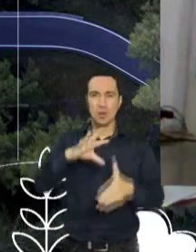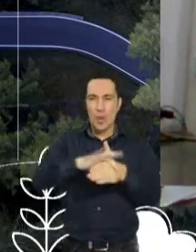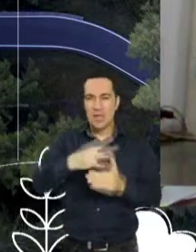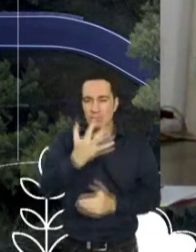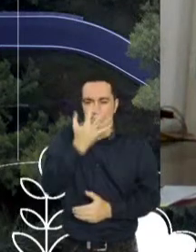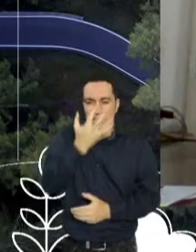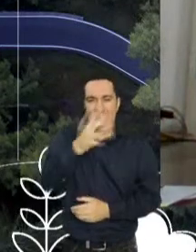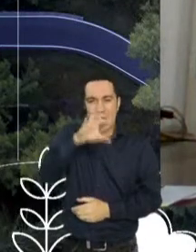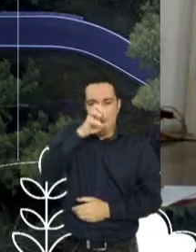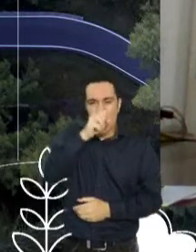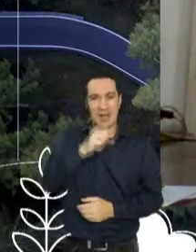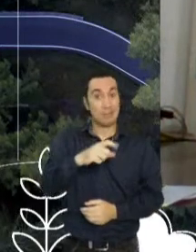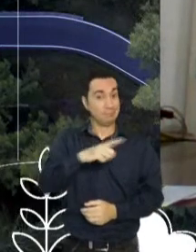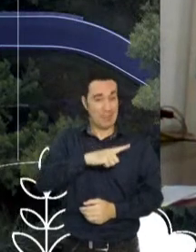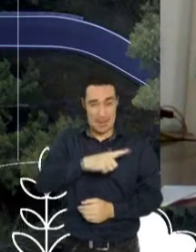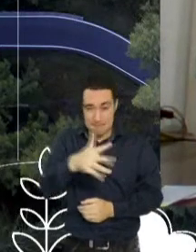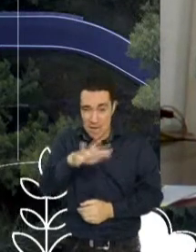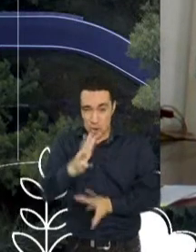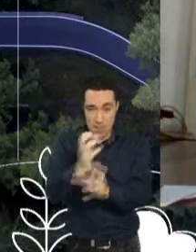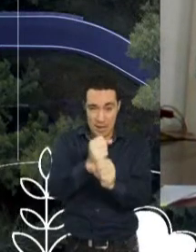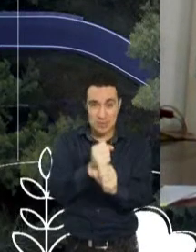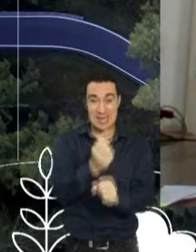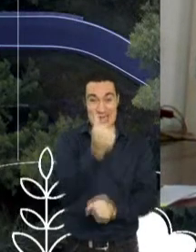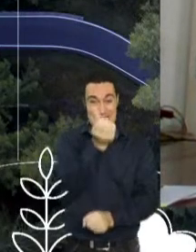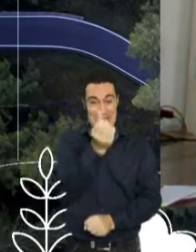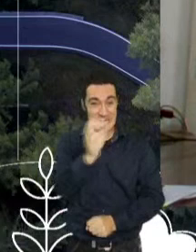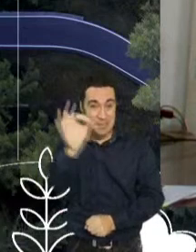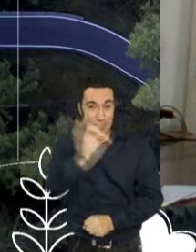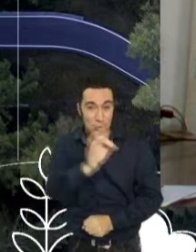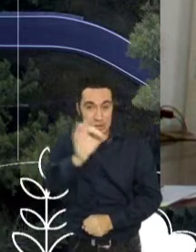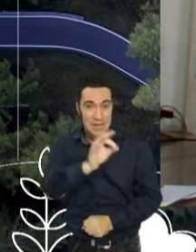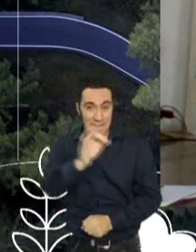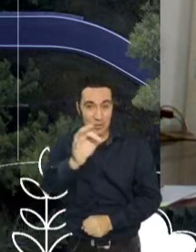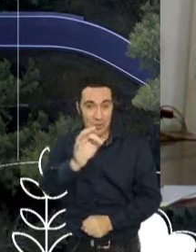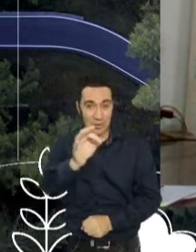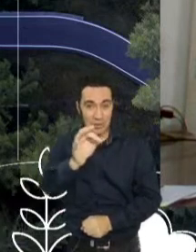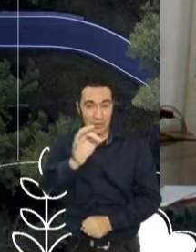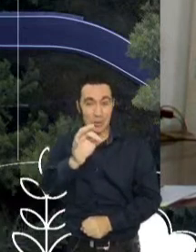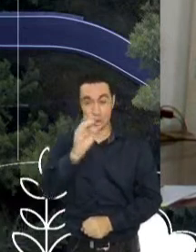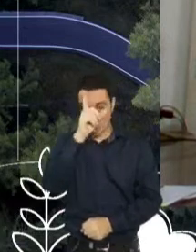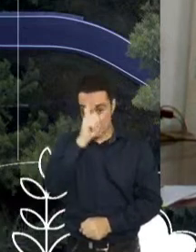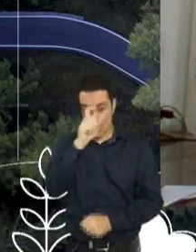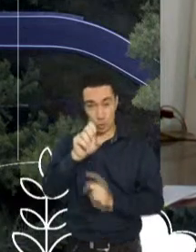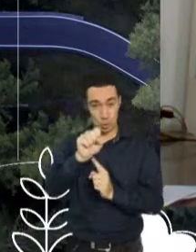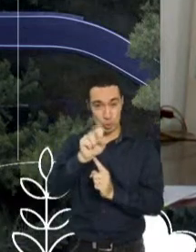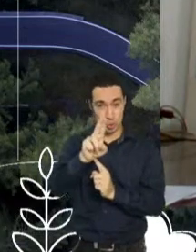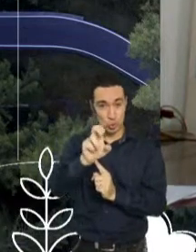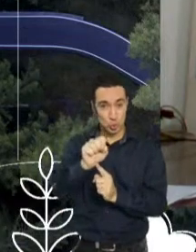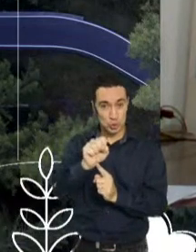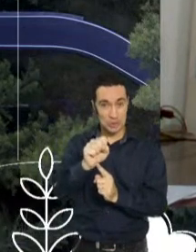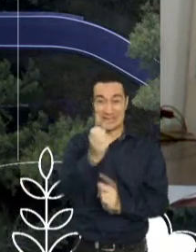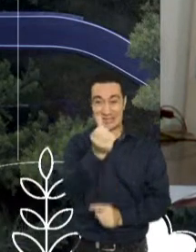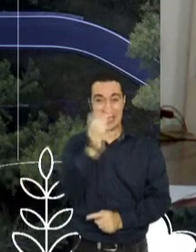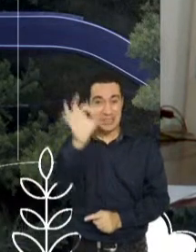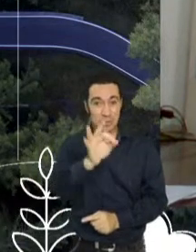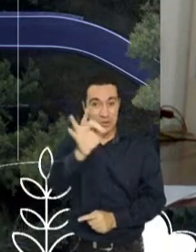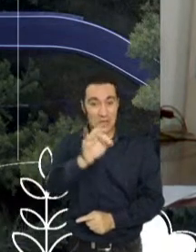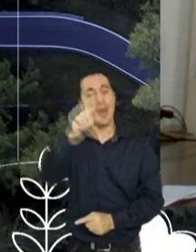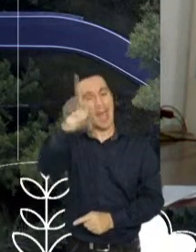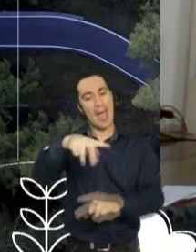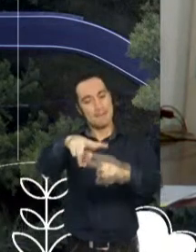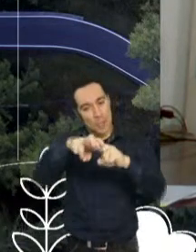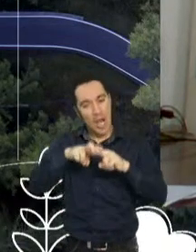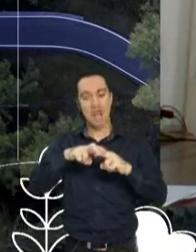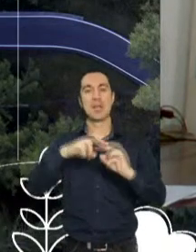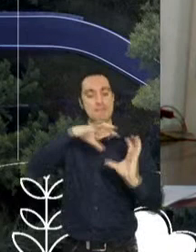respiratórias, nós temos que mais ou menos 6% das admissões hospitalares do SUS são atribuíveis a mudanças